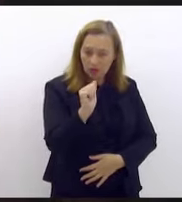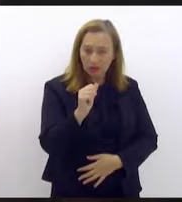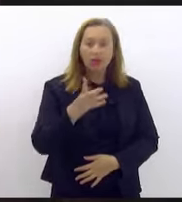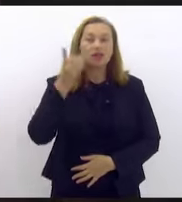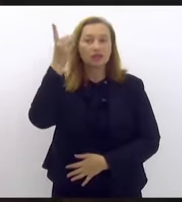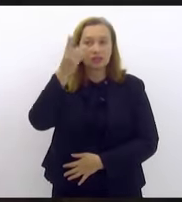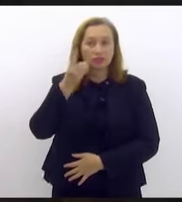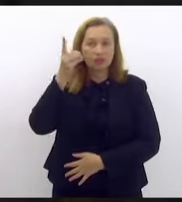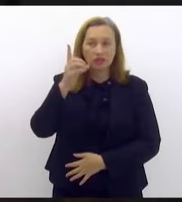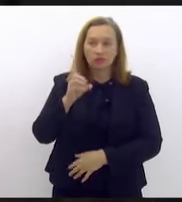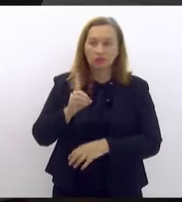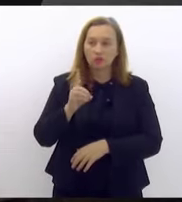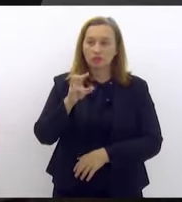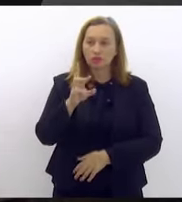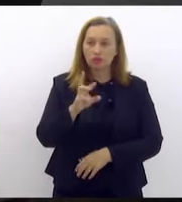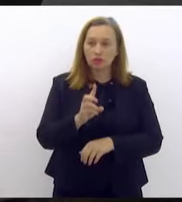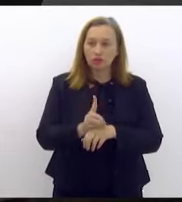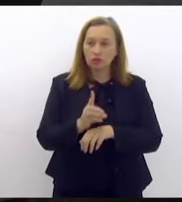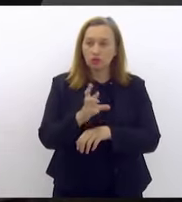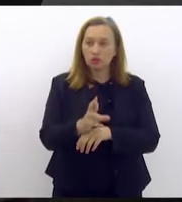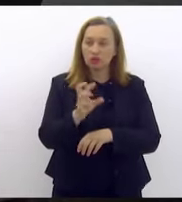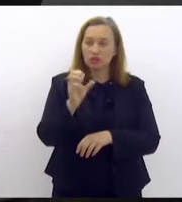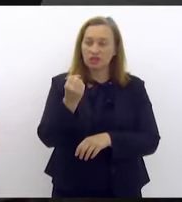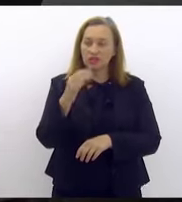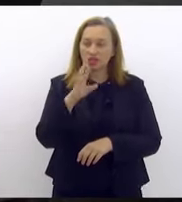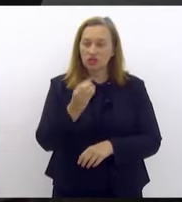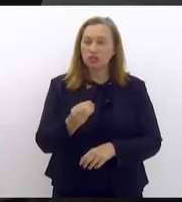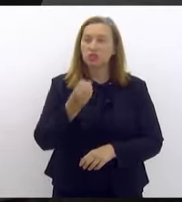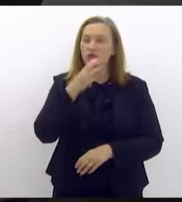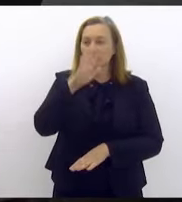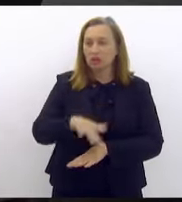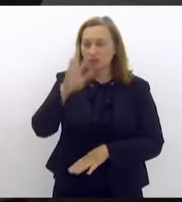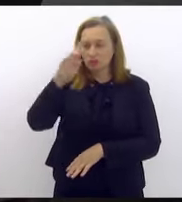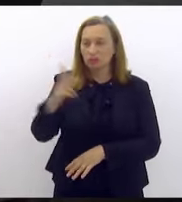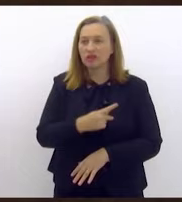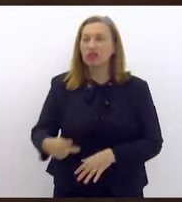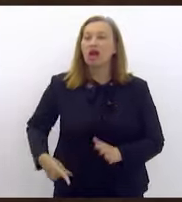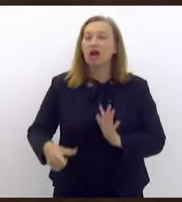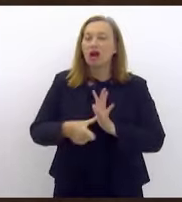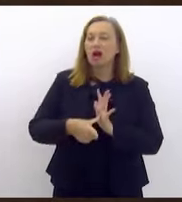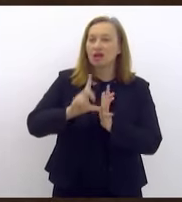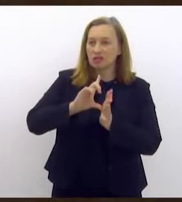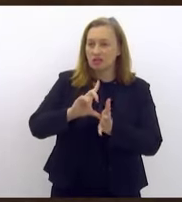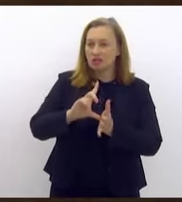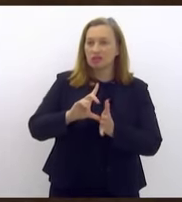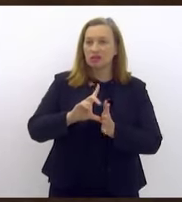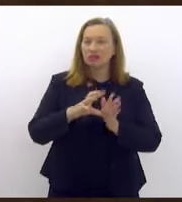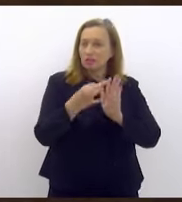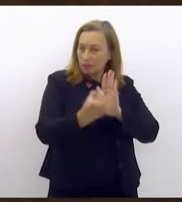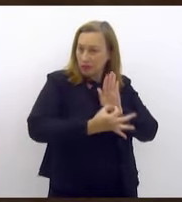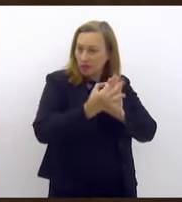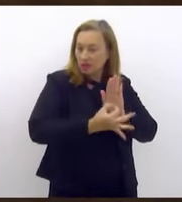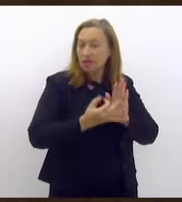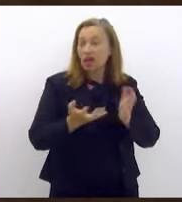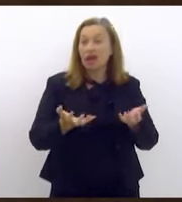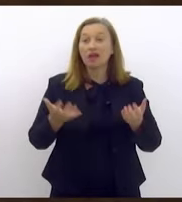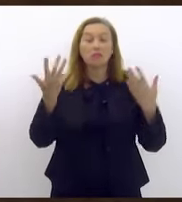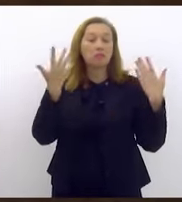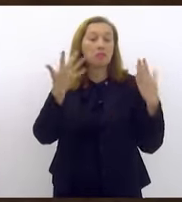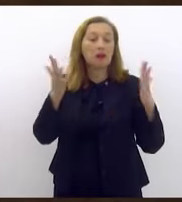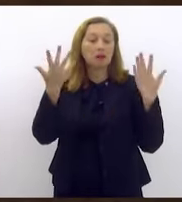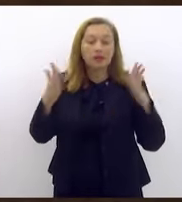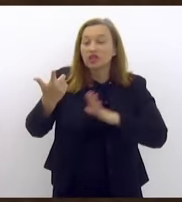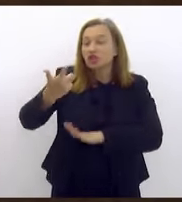Deputado doutor Serginho, por favor. Boa tarde, senhor presidente. Senhor presidente, antes do parecer, queria dar os parabéns uma